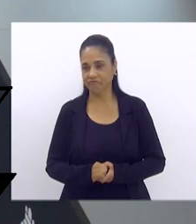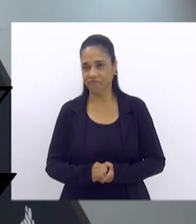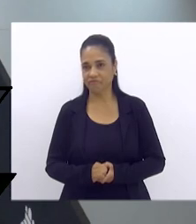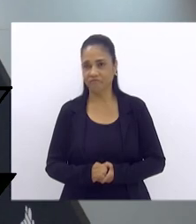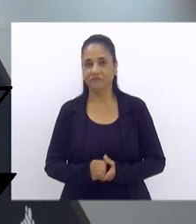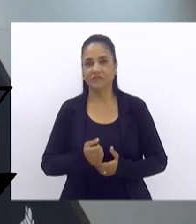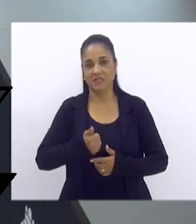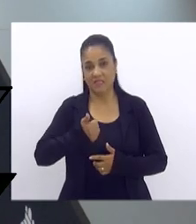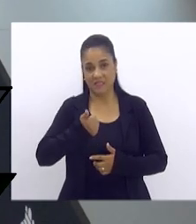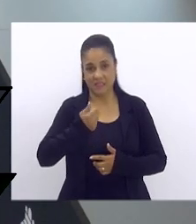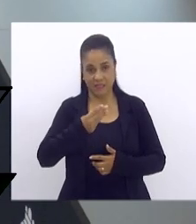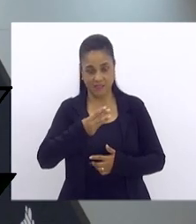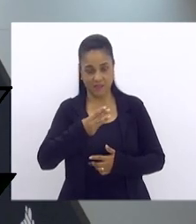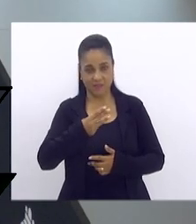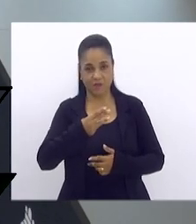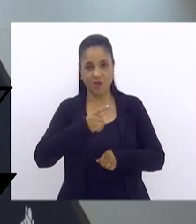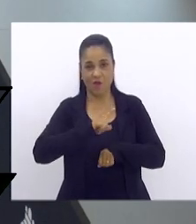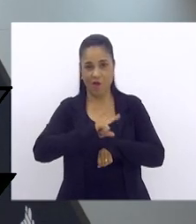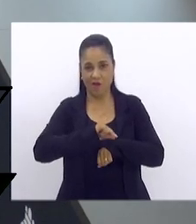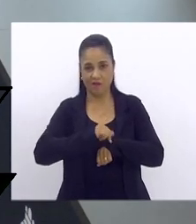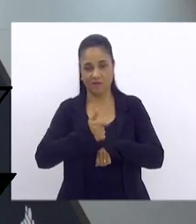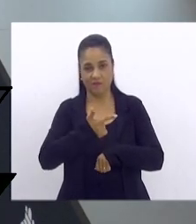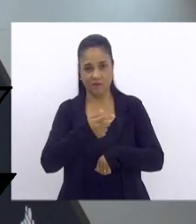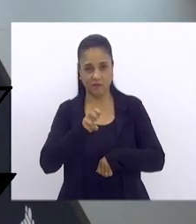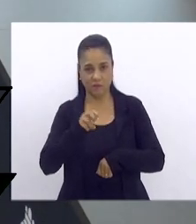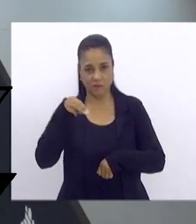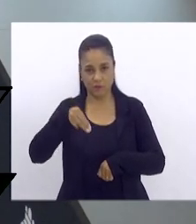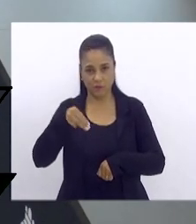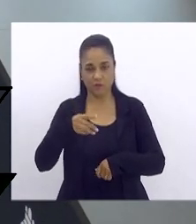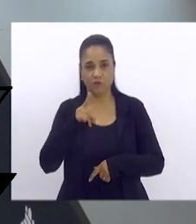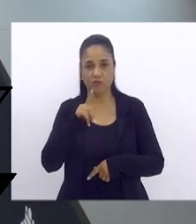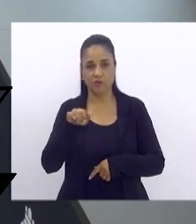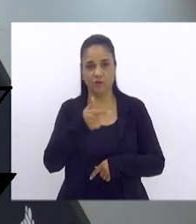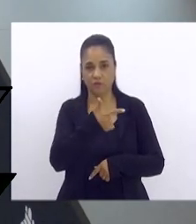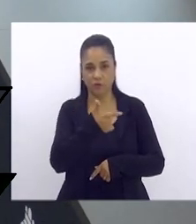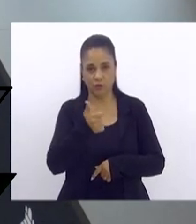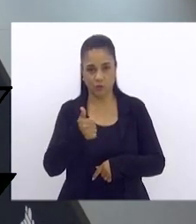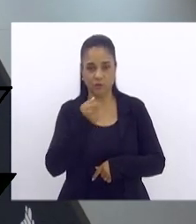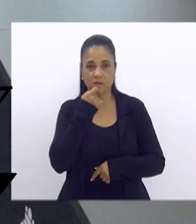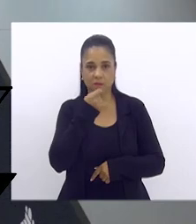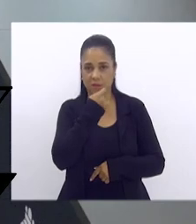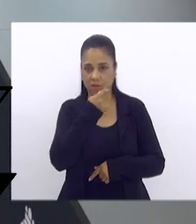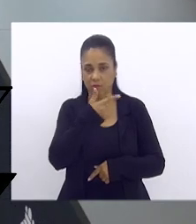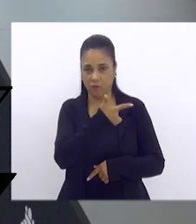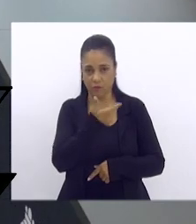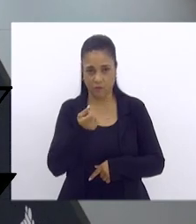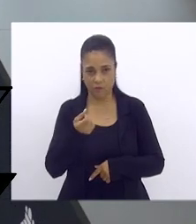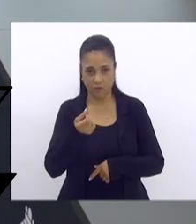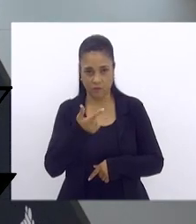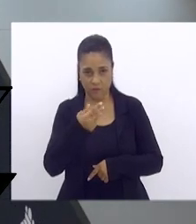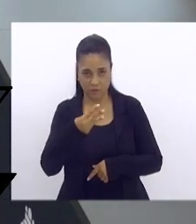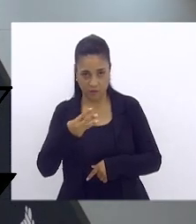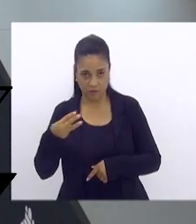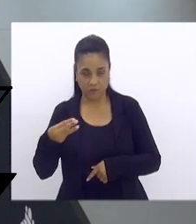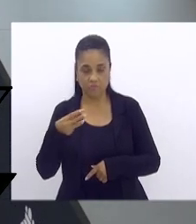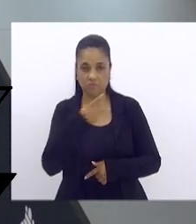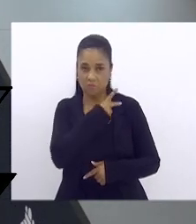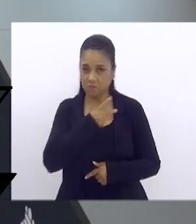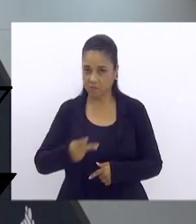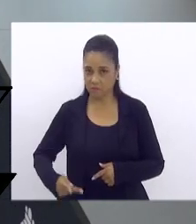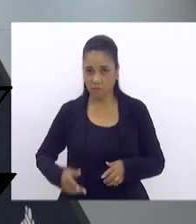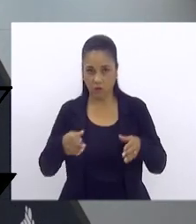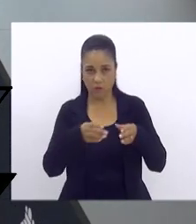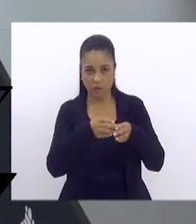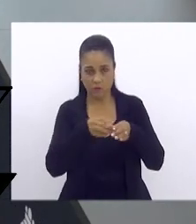às 13 horas e 25 minutos do dia 21 de setembro de 2023, na condição de presidenta da